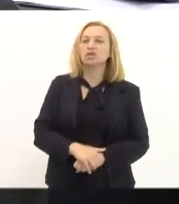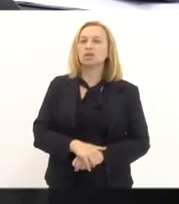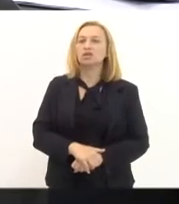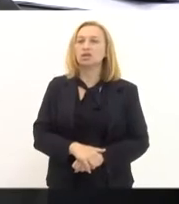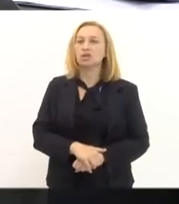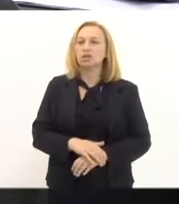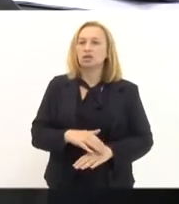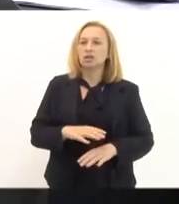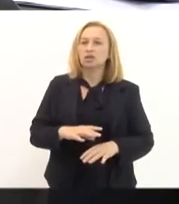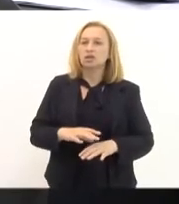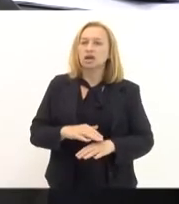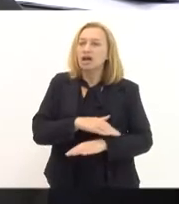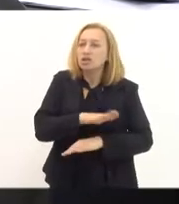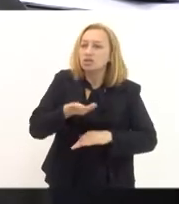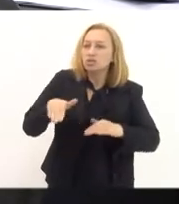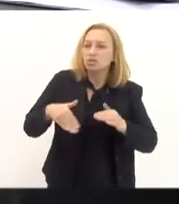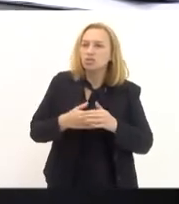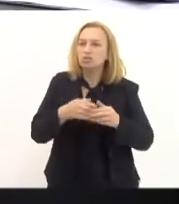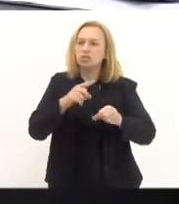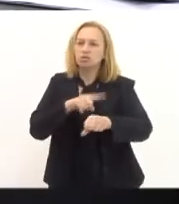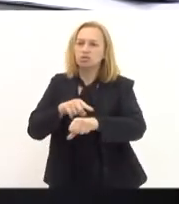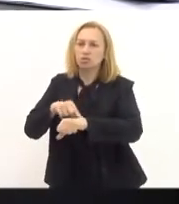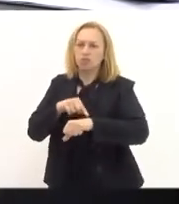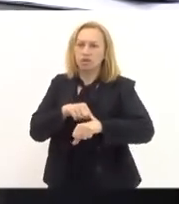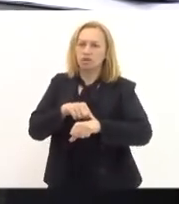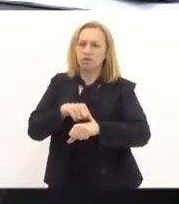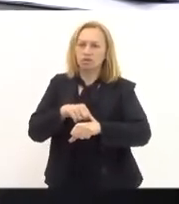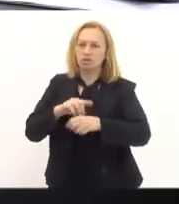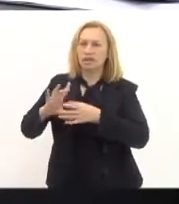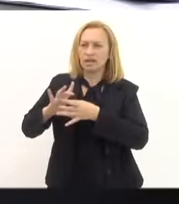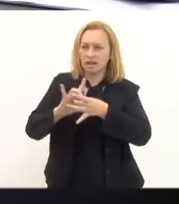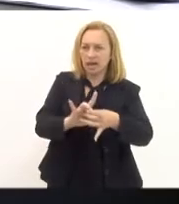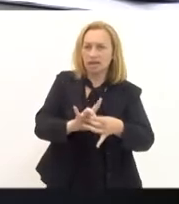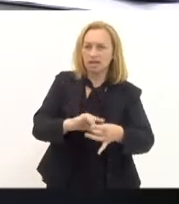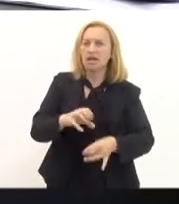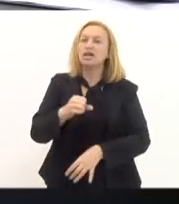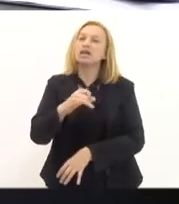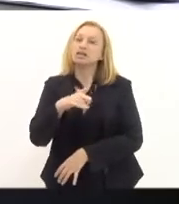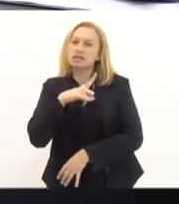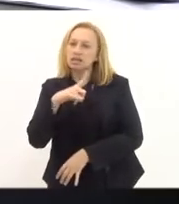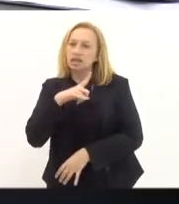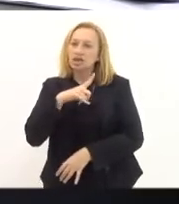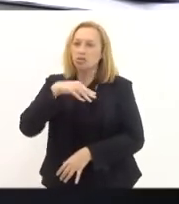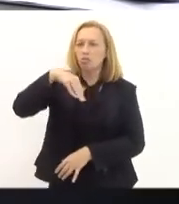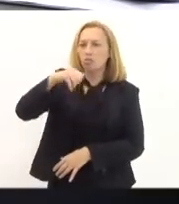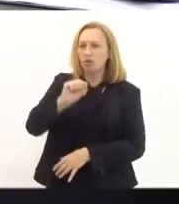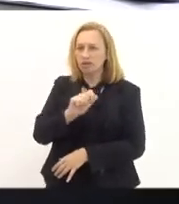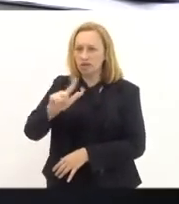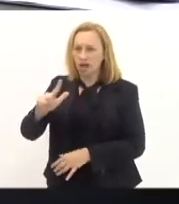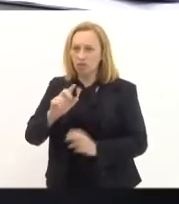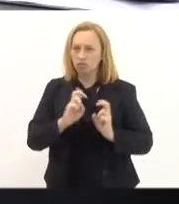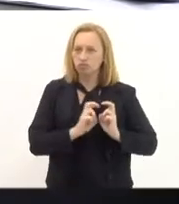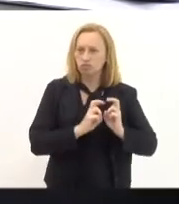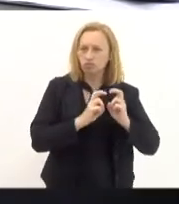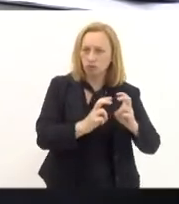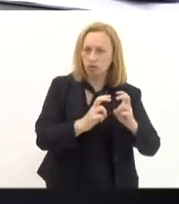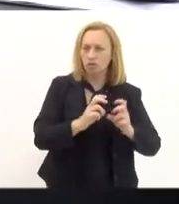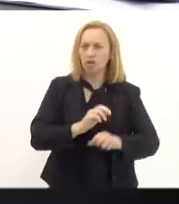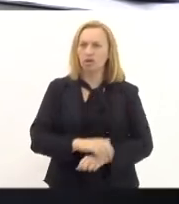em todos os segmentos para se nós temos um modal Ferroviário